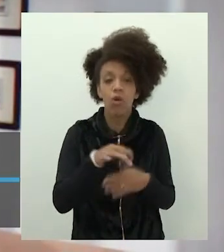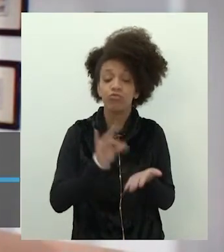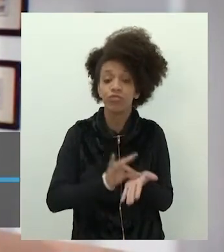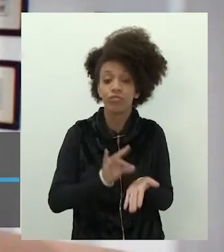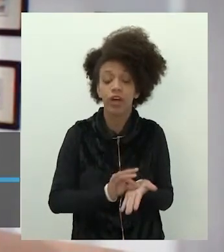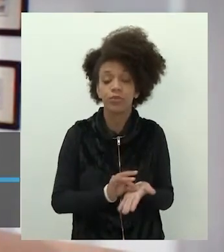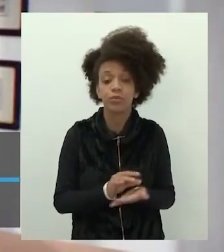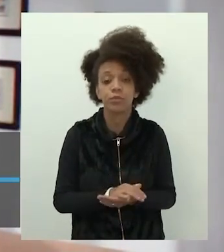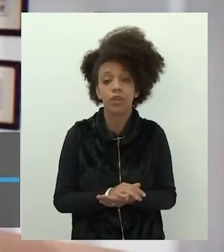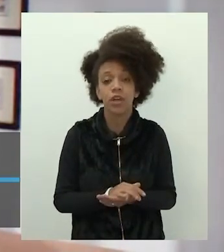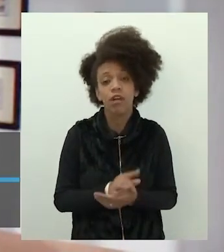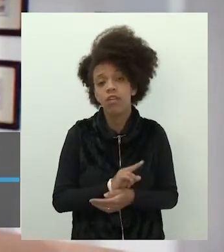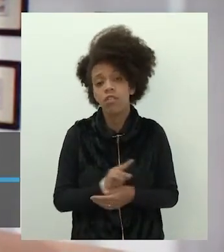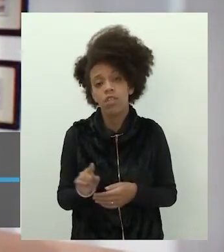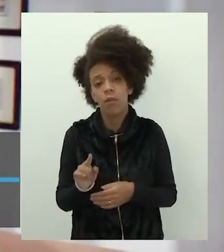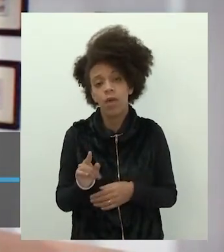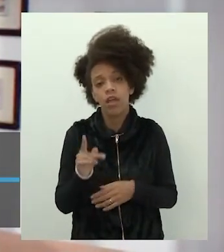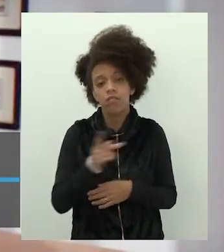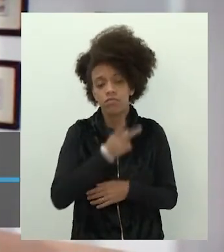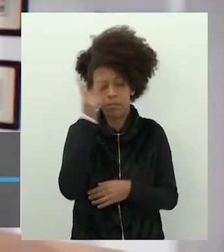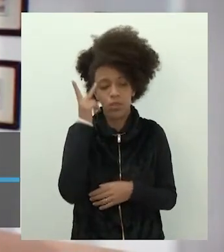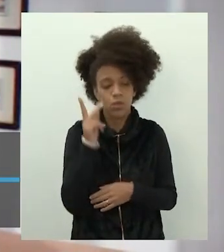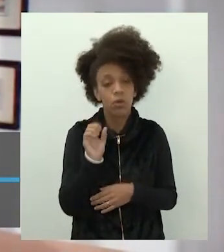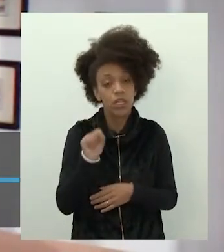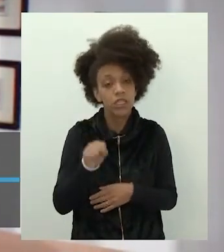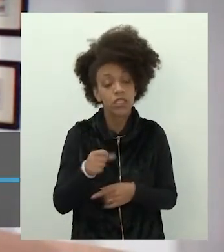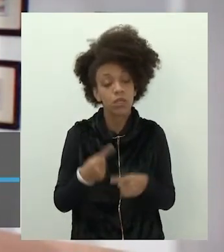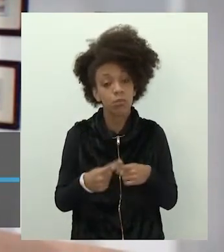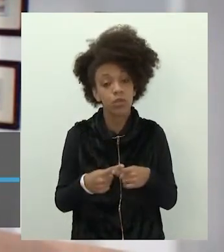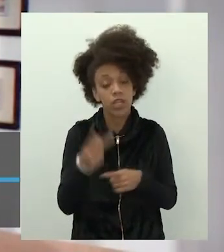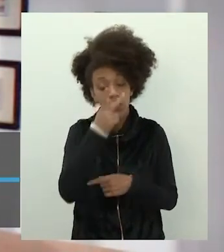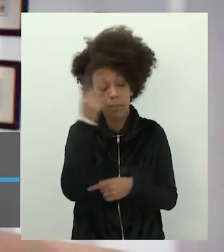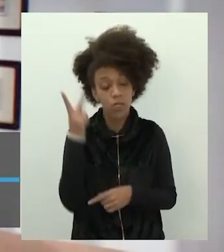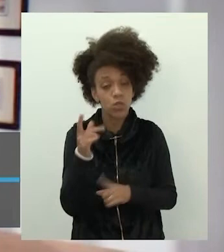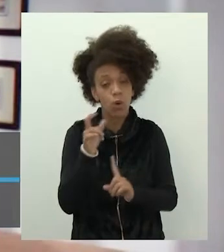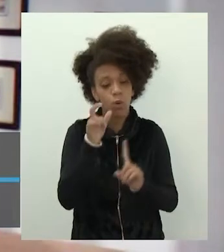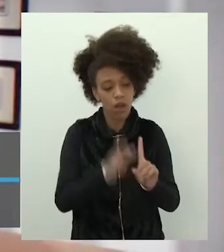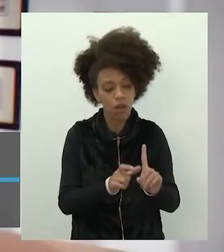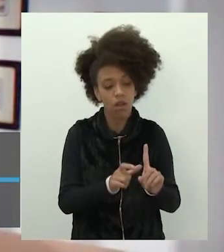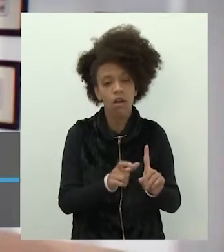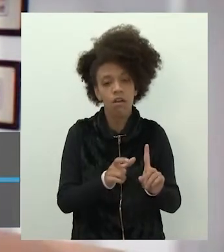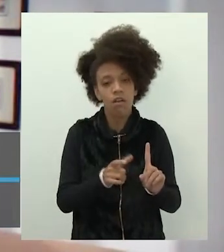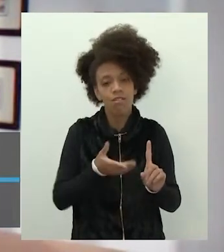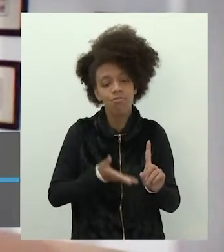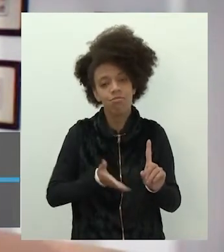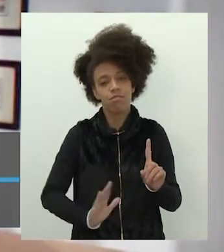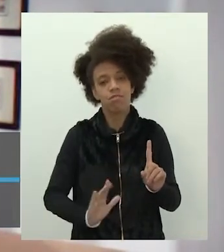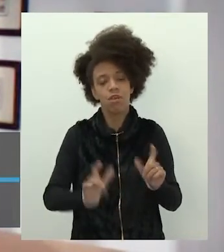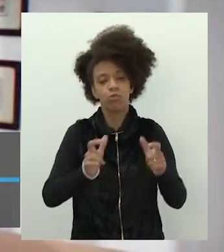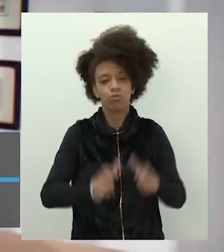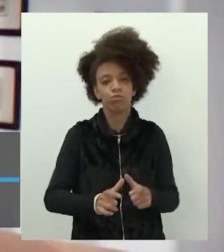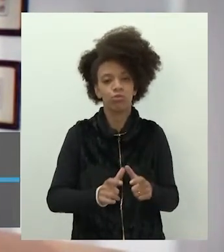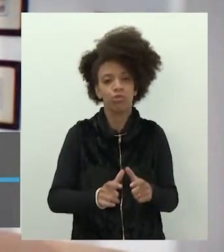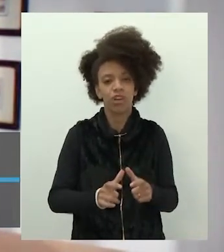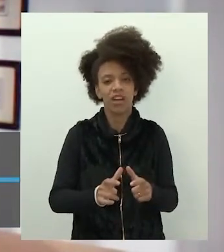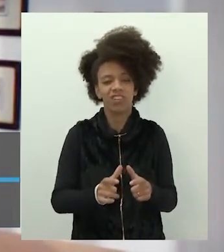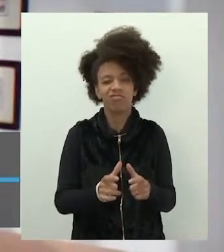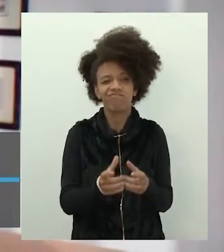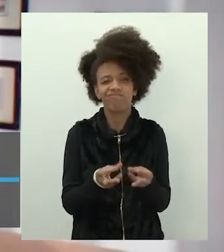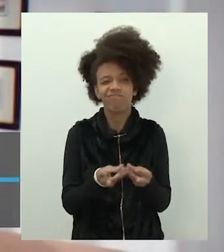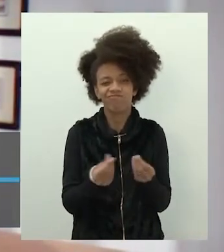fato, não é da pessoa, e sim porque a pessoa nasceu num lugar